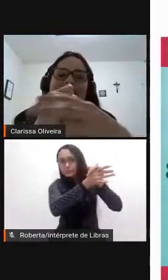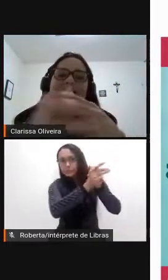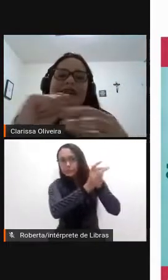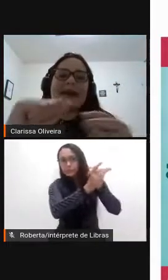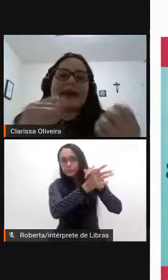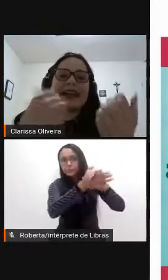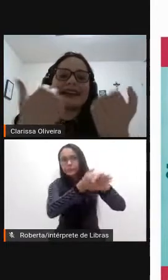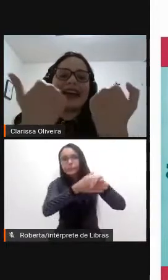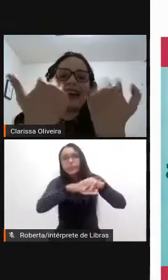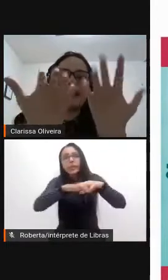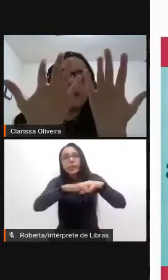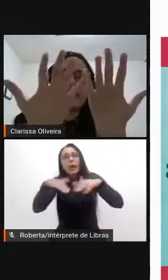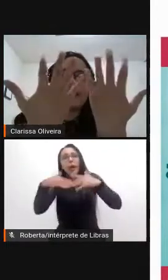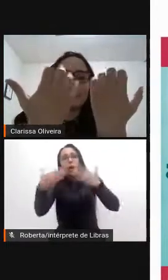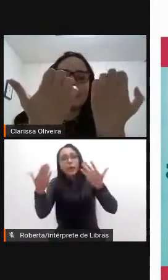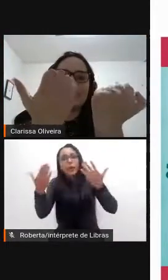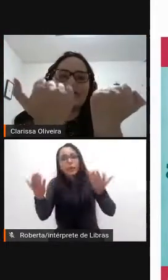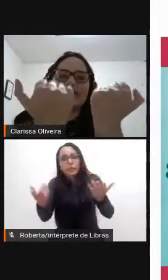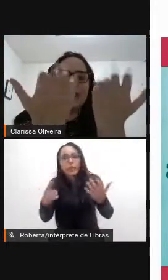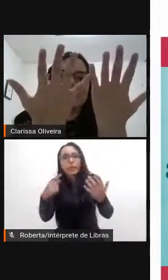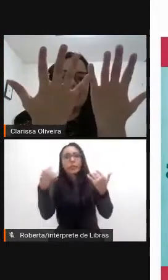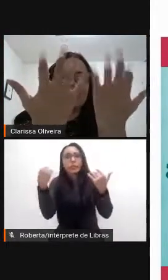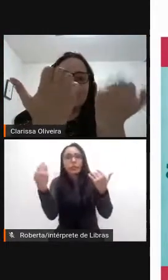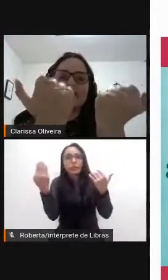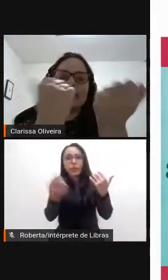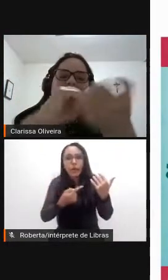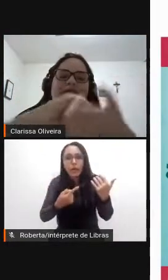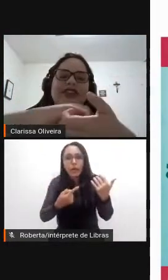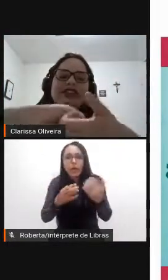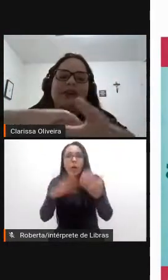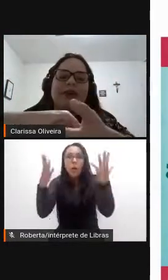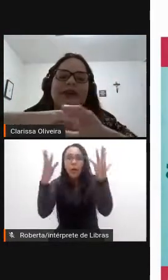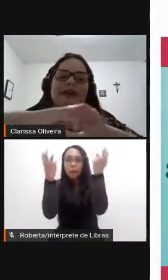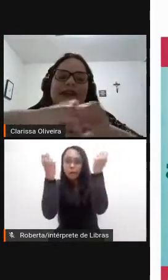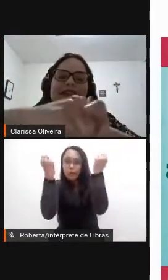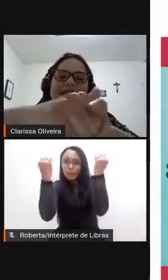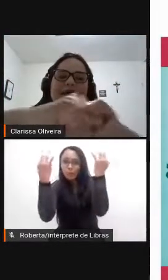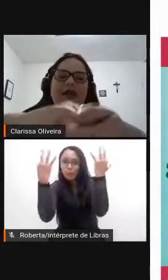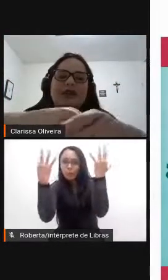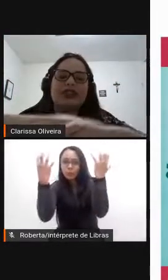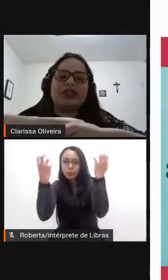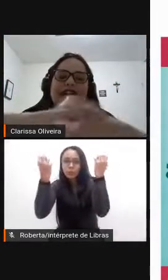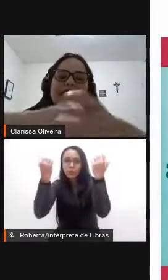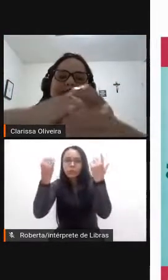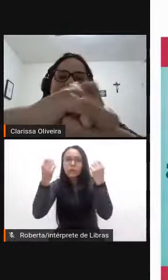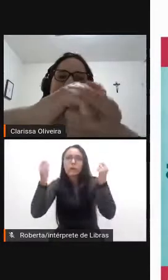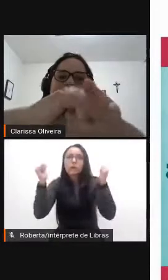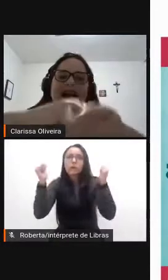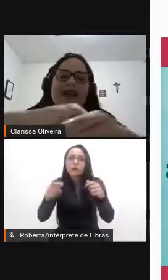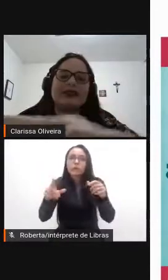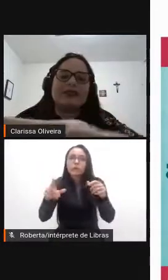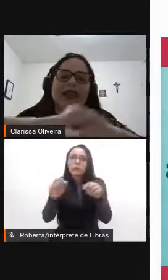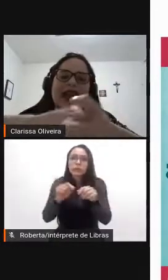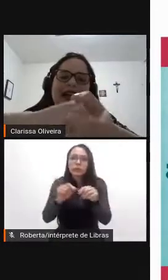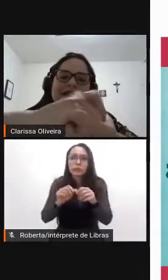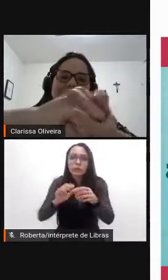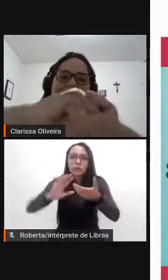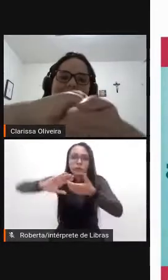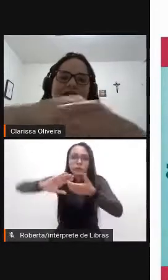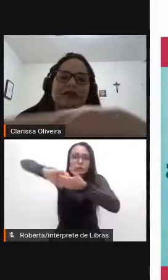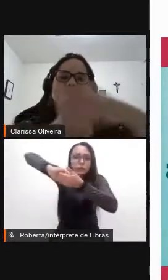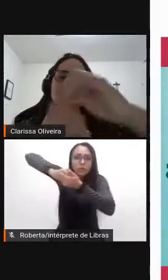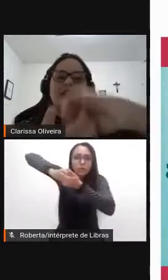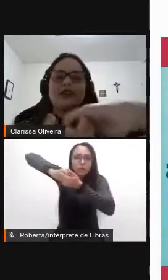Aí, a gente vai para as articulações dos dedos. A gente pode fazer uma conchinha aqui e esfregar de um